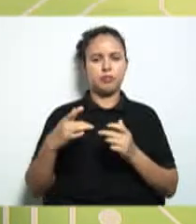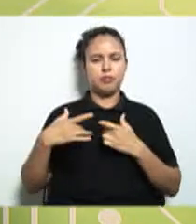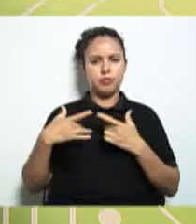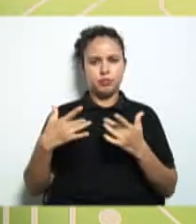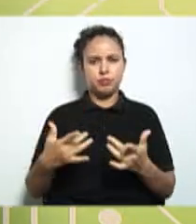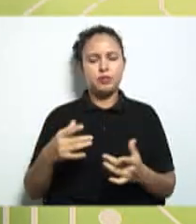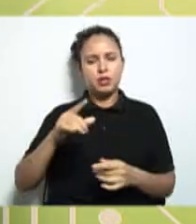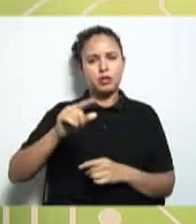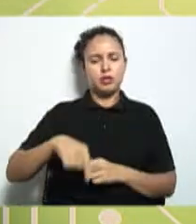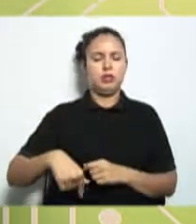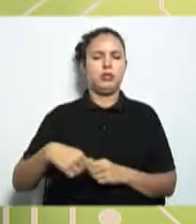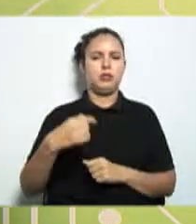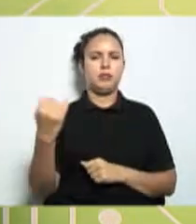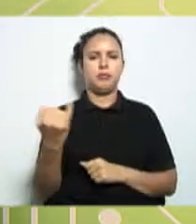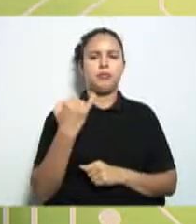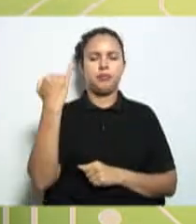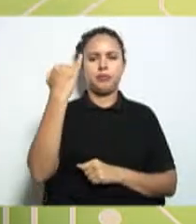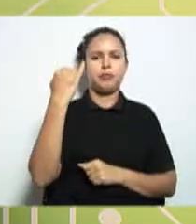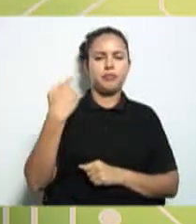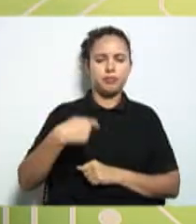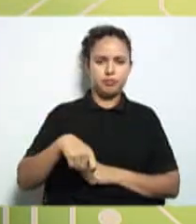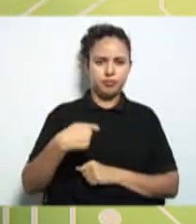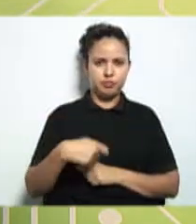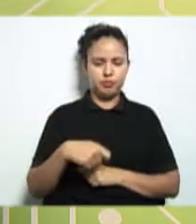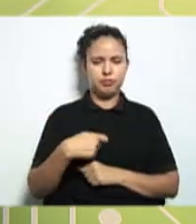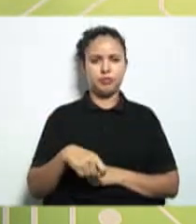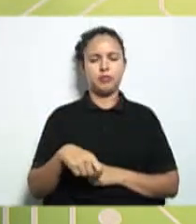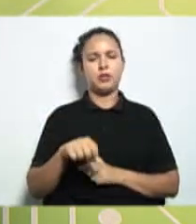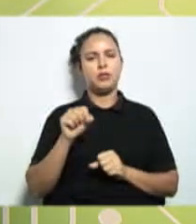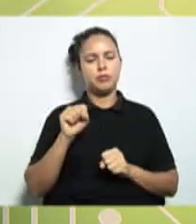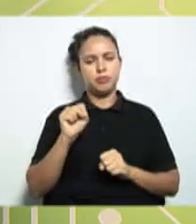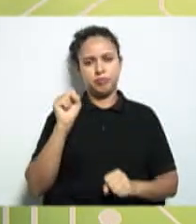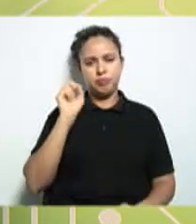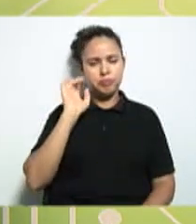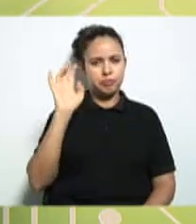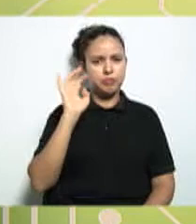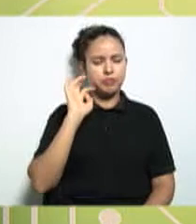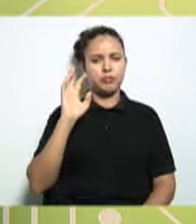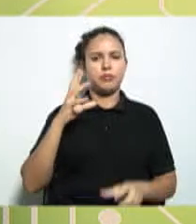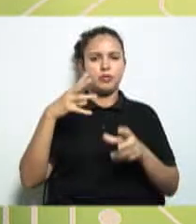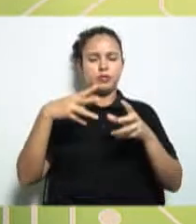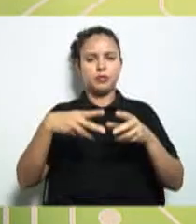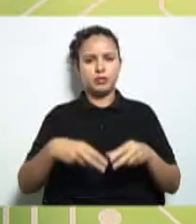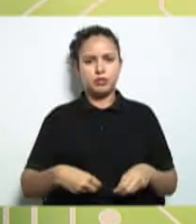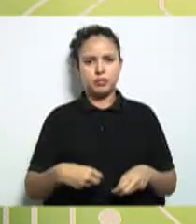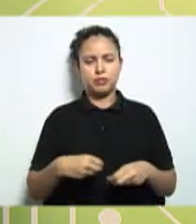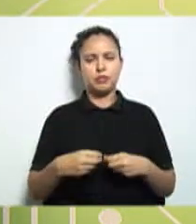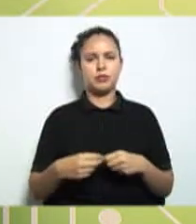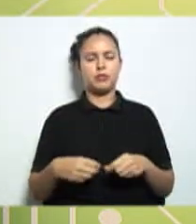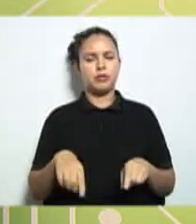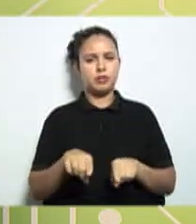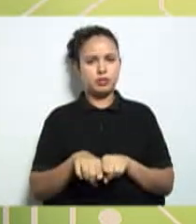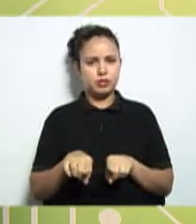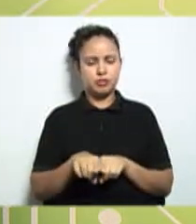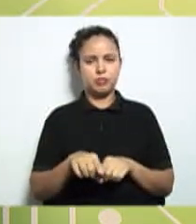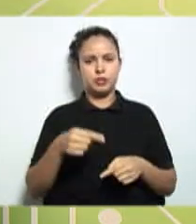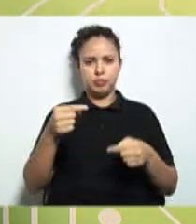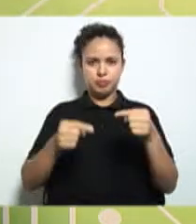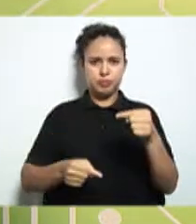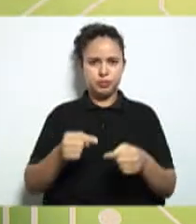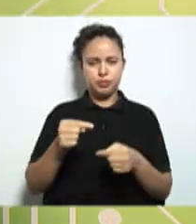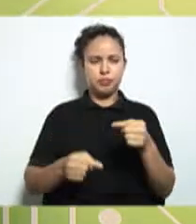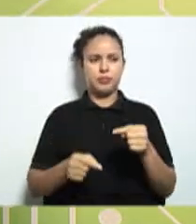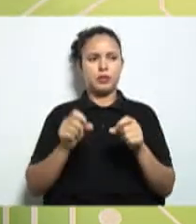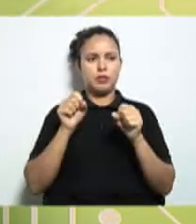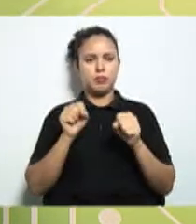importantes. Então, é necessário que a gente possa repensar tudo isso, possa rediscutir,